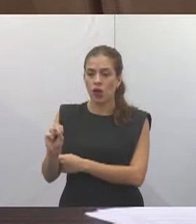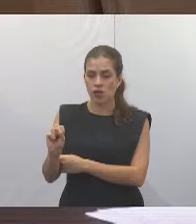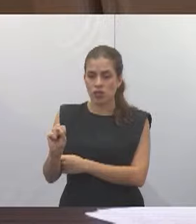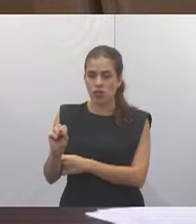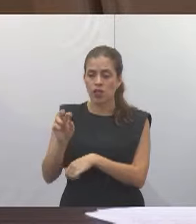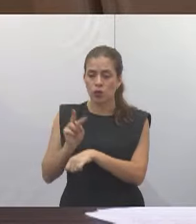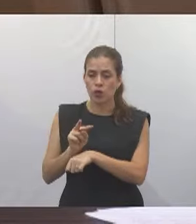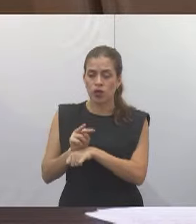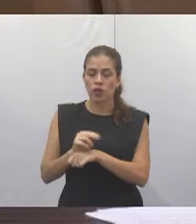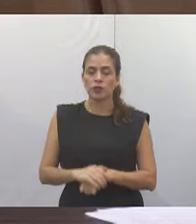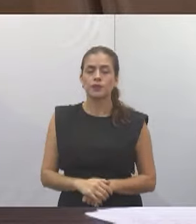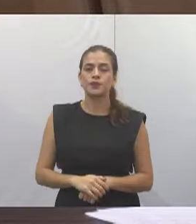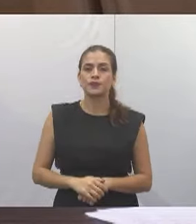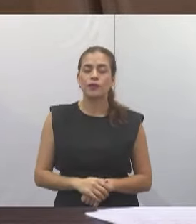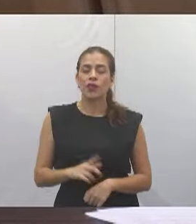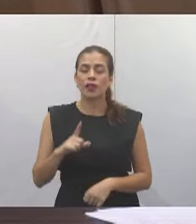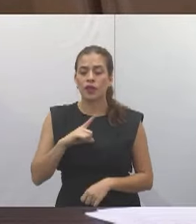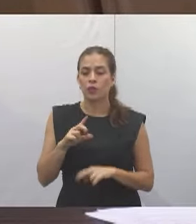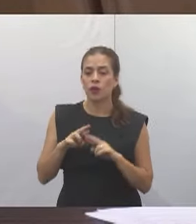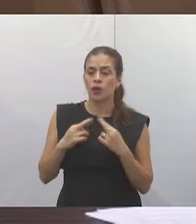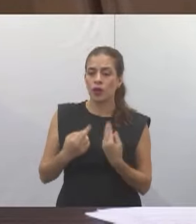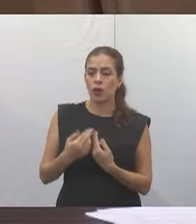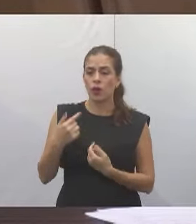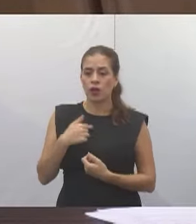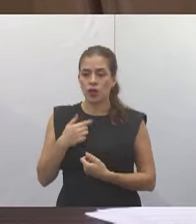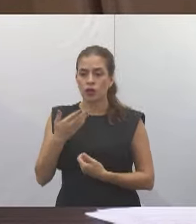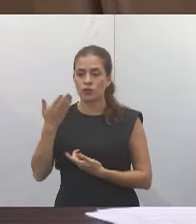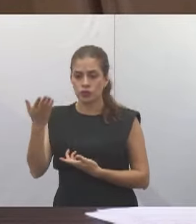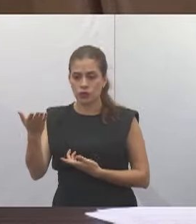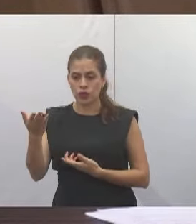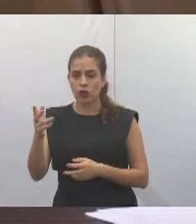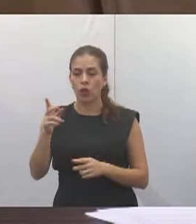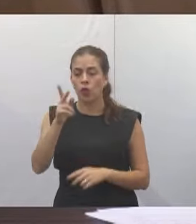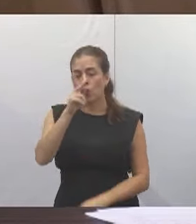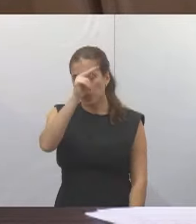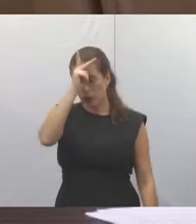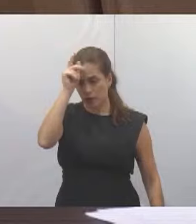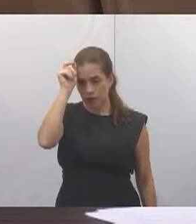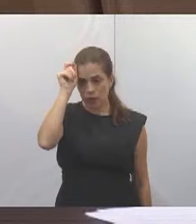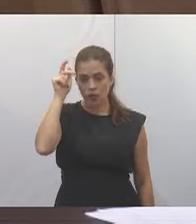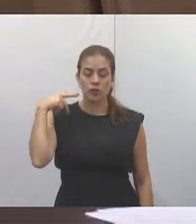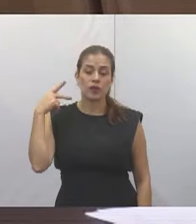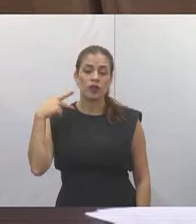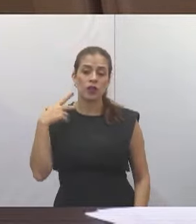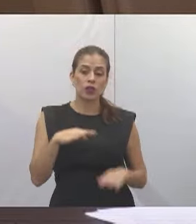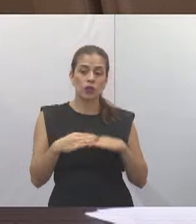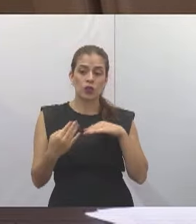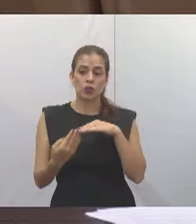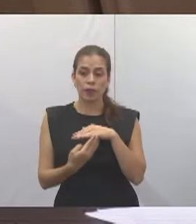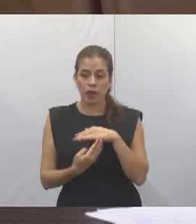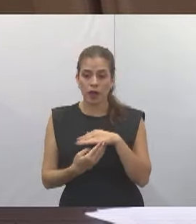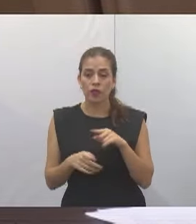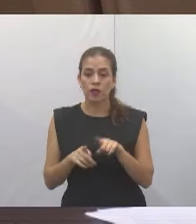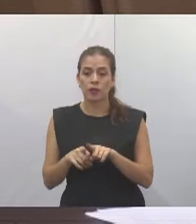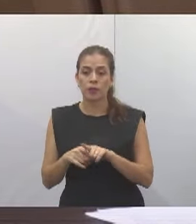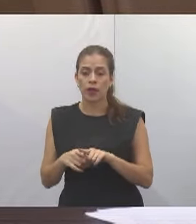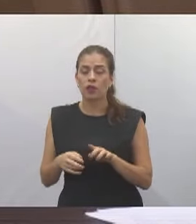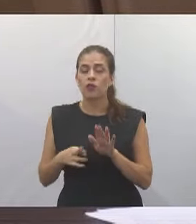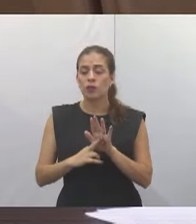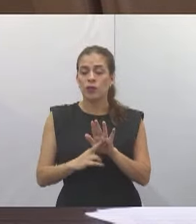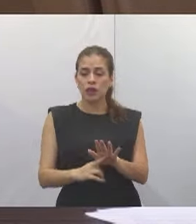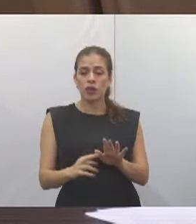o prefeito, o vereador do bairro também e os representantes da nova